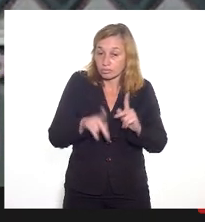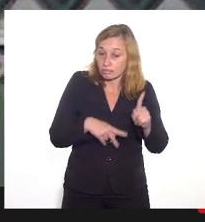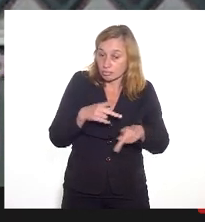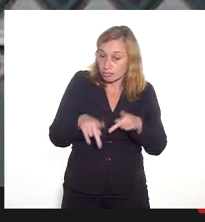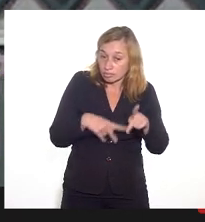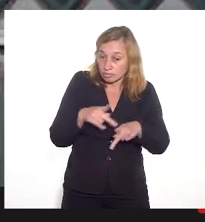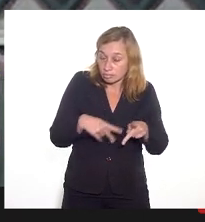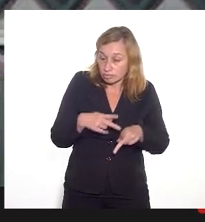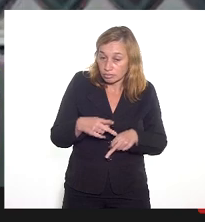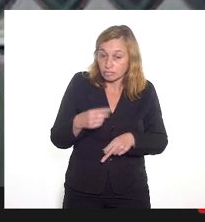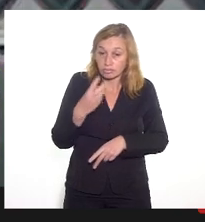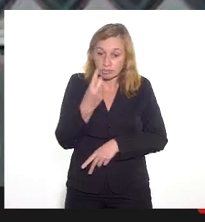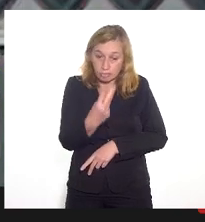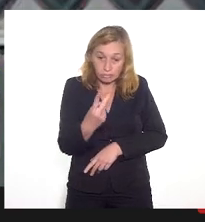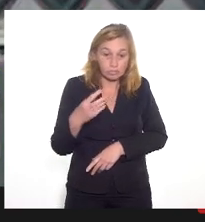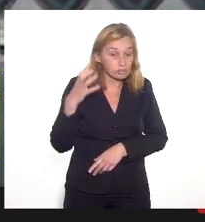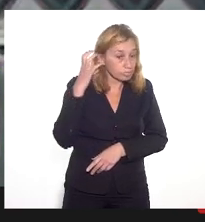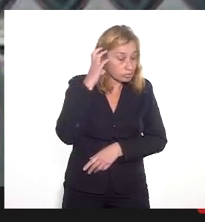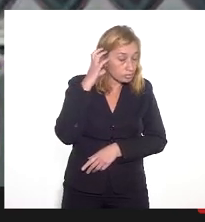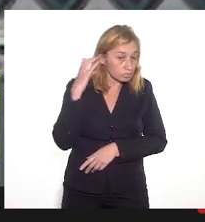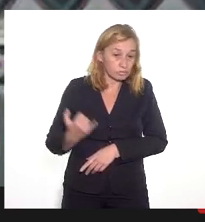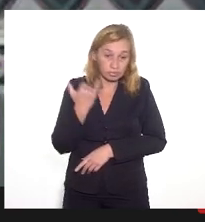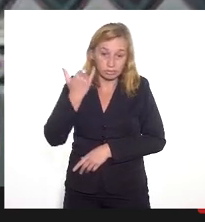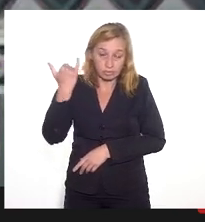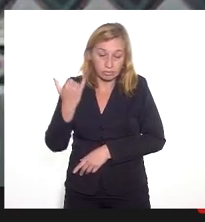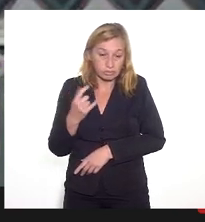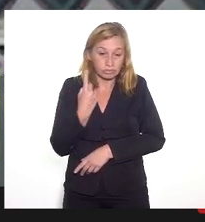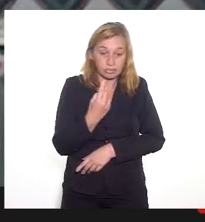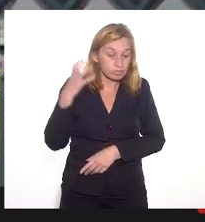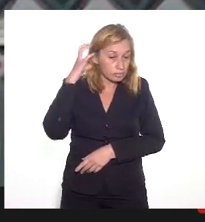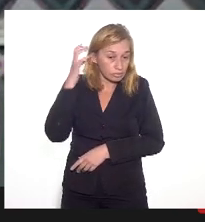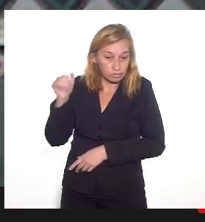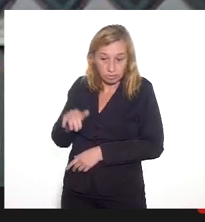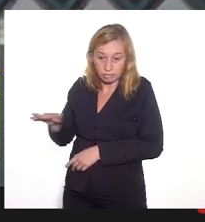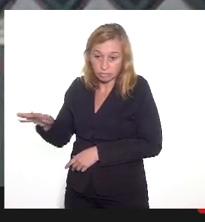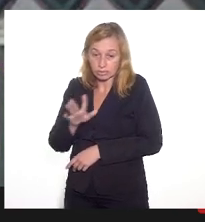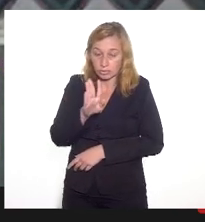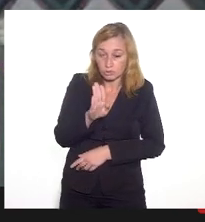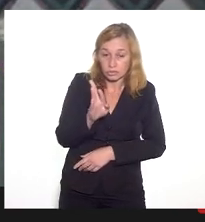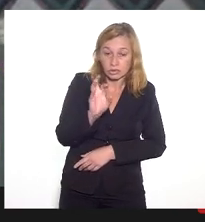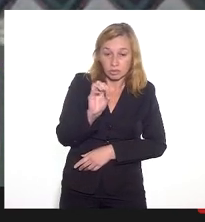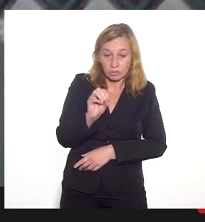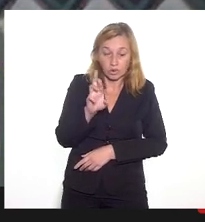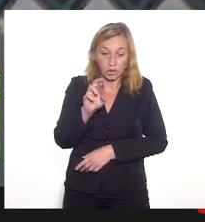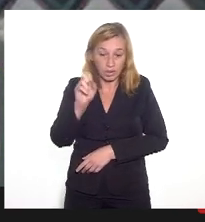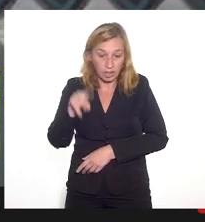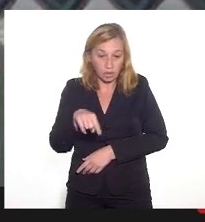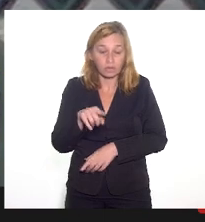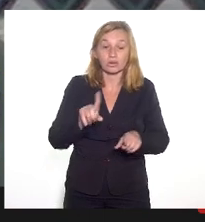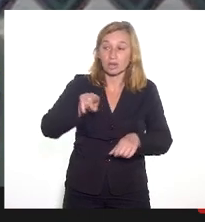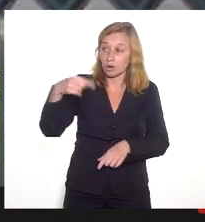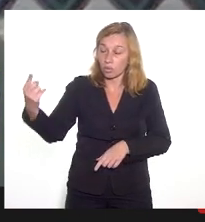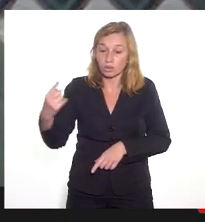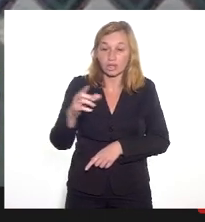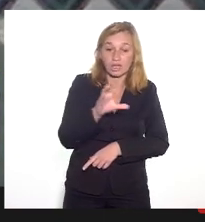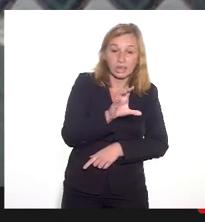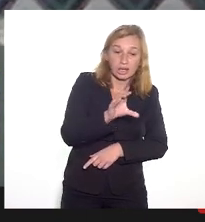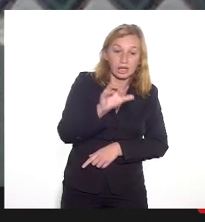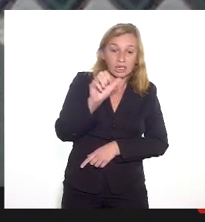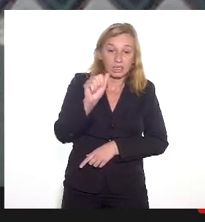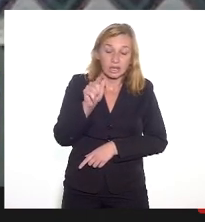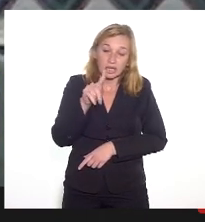de 2 rádios comunitárias importantes, uma rádio comunitária do Borel e a outra rádio Grande Tijuca, ali no âmbito da Agenda